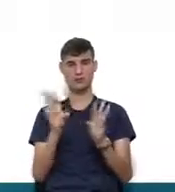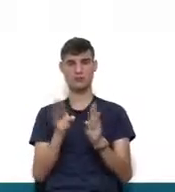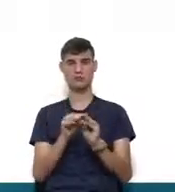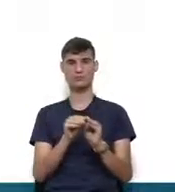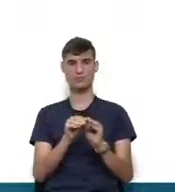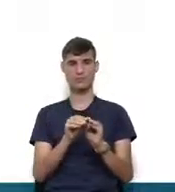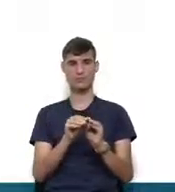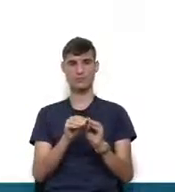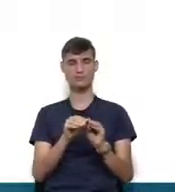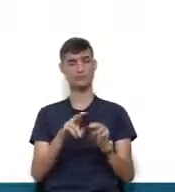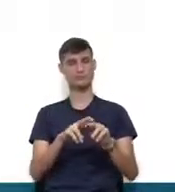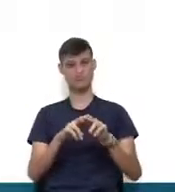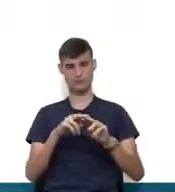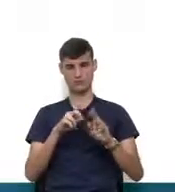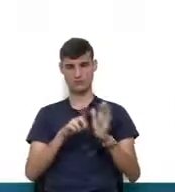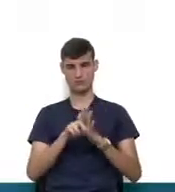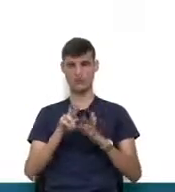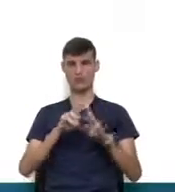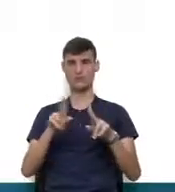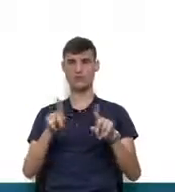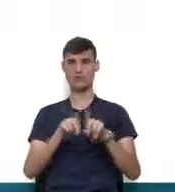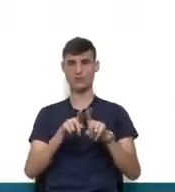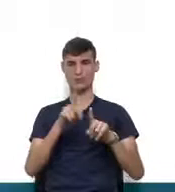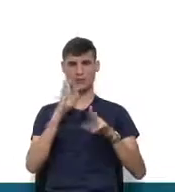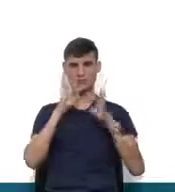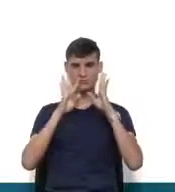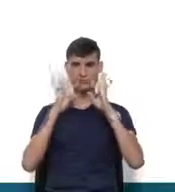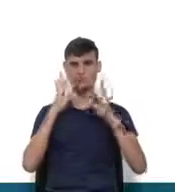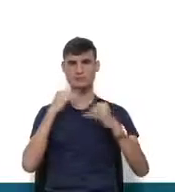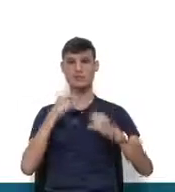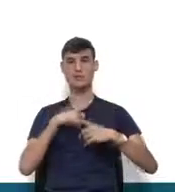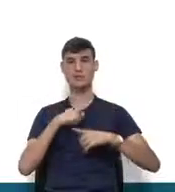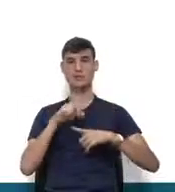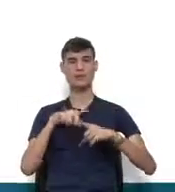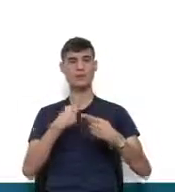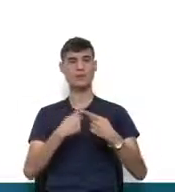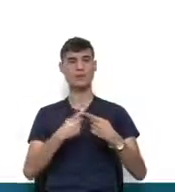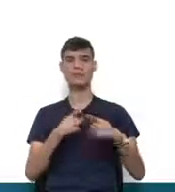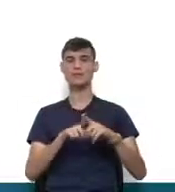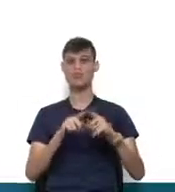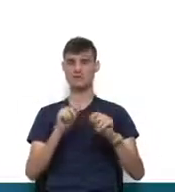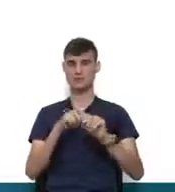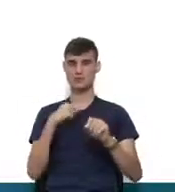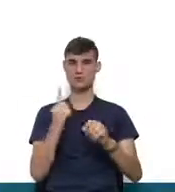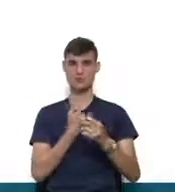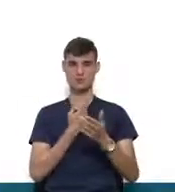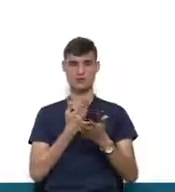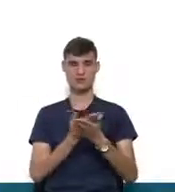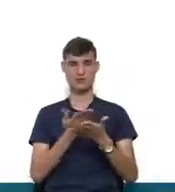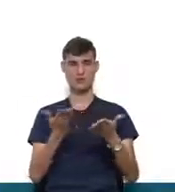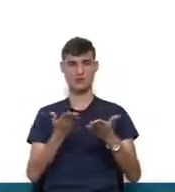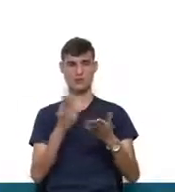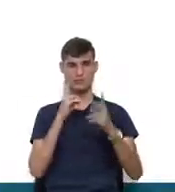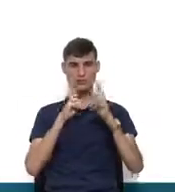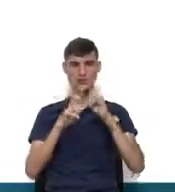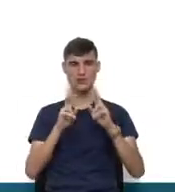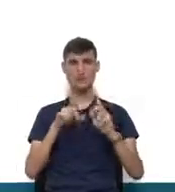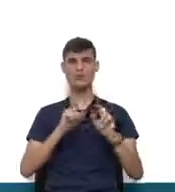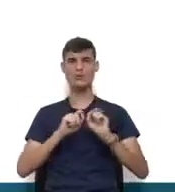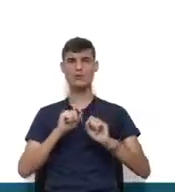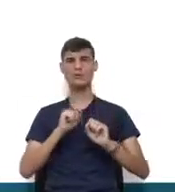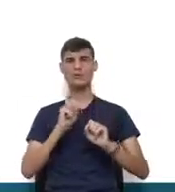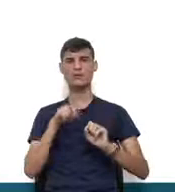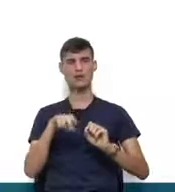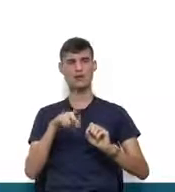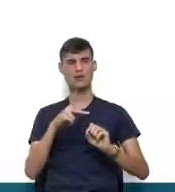associado? Um outro questionamento que eu quero que você pense e reflita no porquê fazer, né, a nossa aula, assistir o nosso conteúdo, é o que são